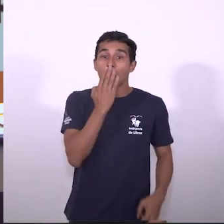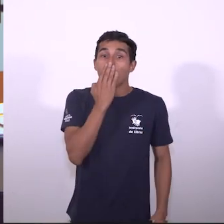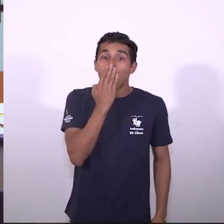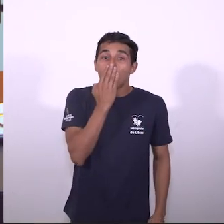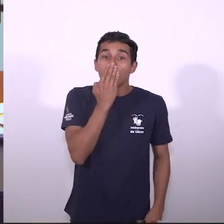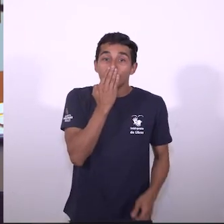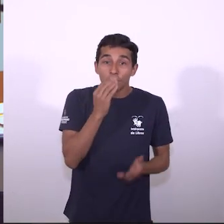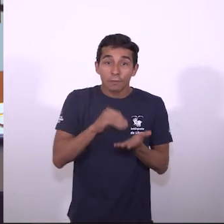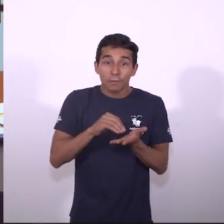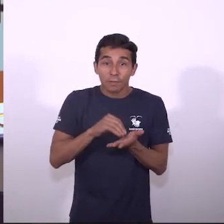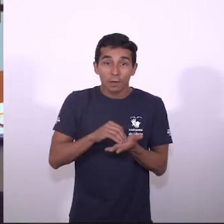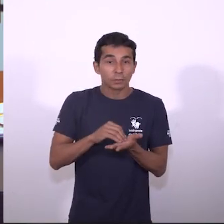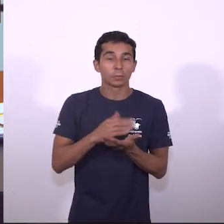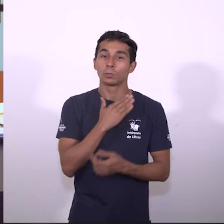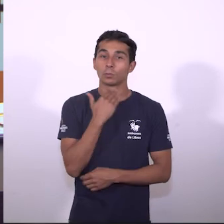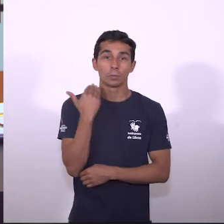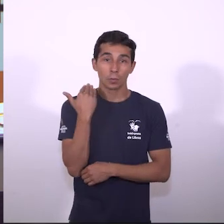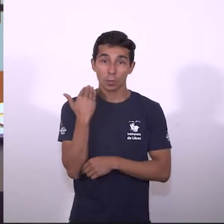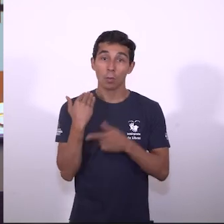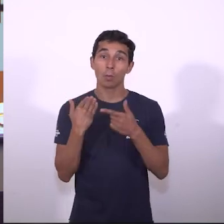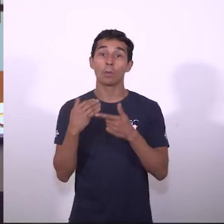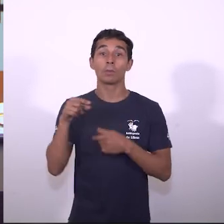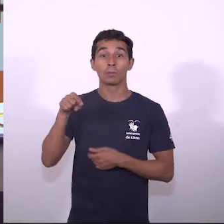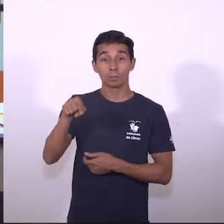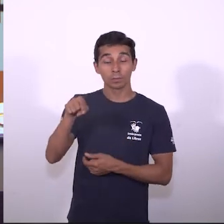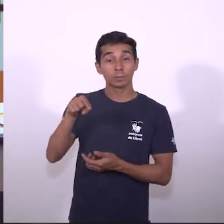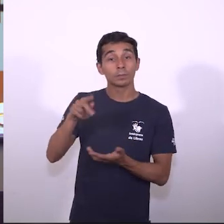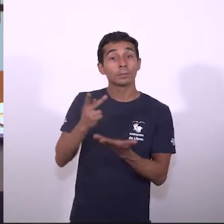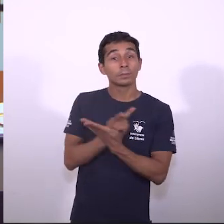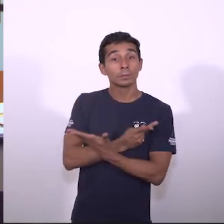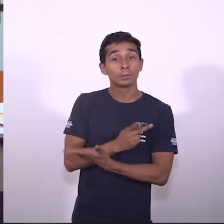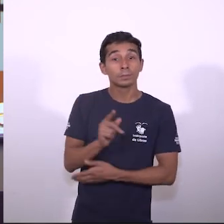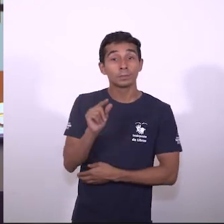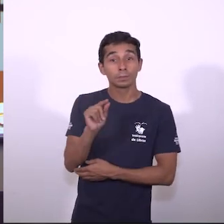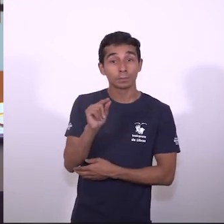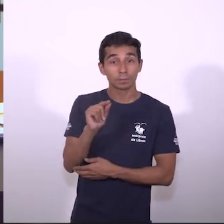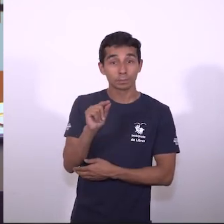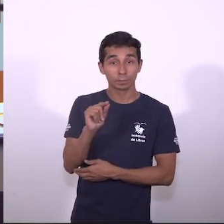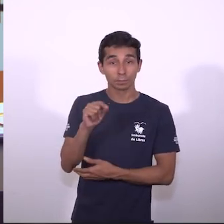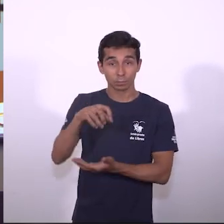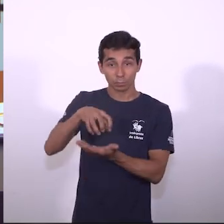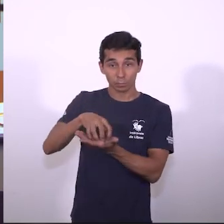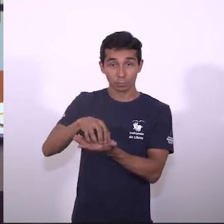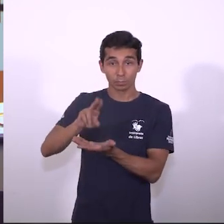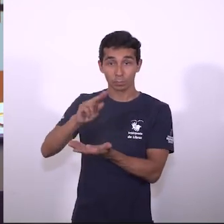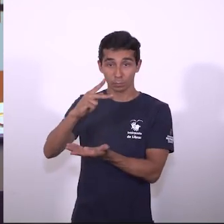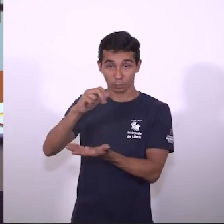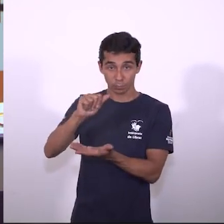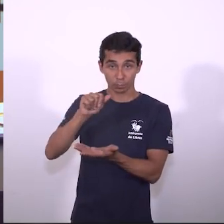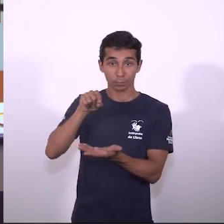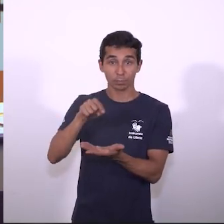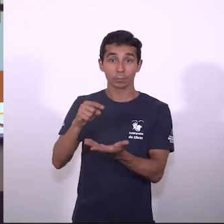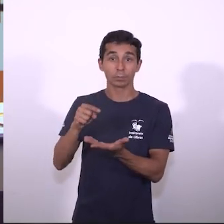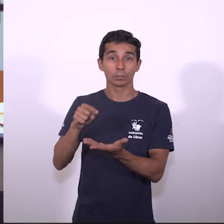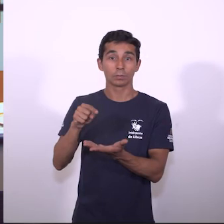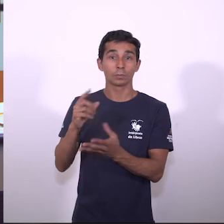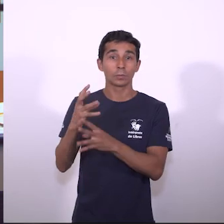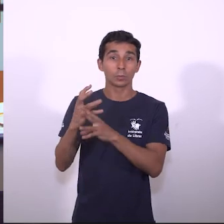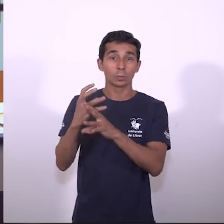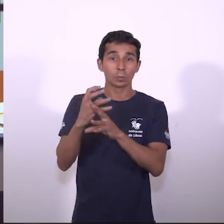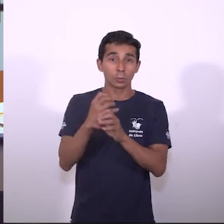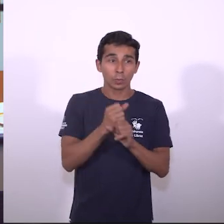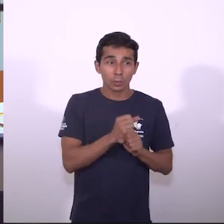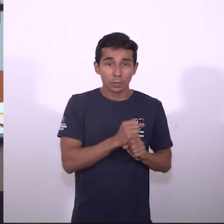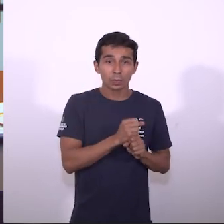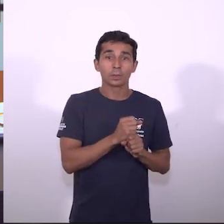muito grande. Na UPA de Hermelino do Matarazzo, ela tem um tanque de 1.800 litros, e